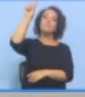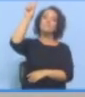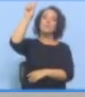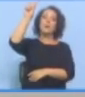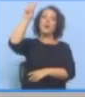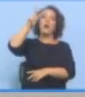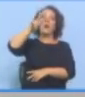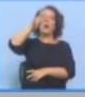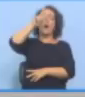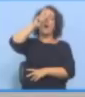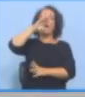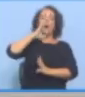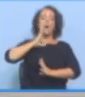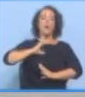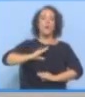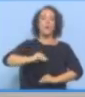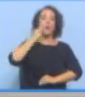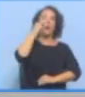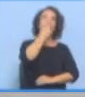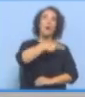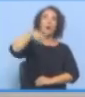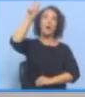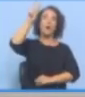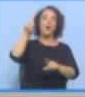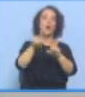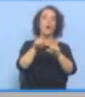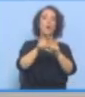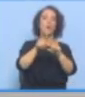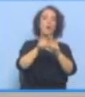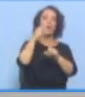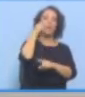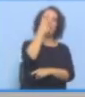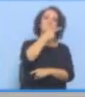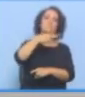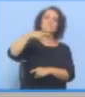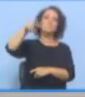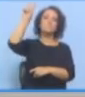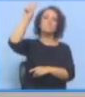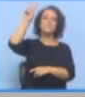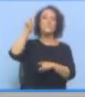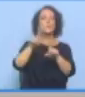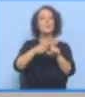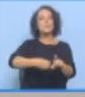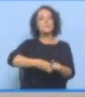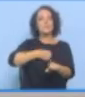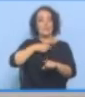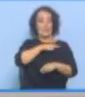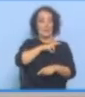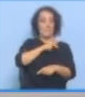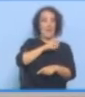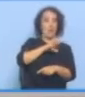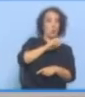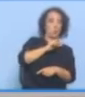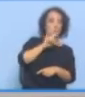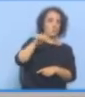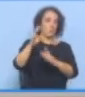suspirou. Erguendo os olhos ao céu, isto é, elevando os olhos para a transcendência, significando Marcos, e o próprio